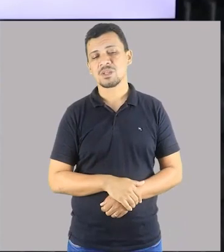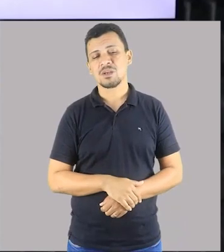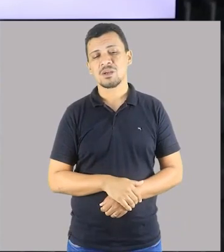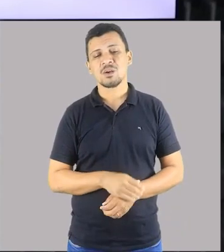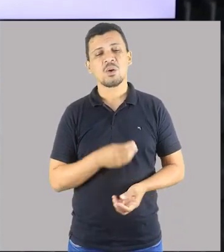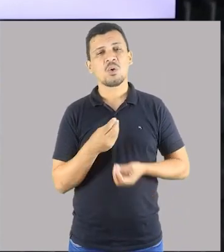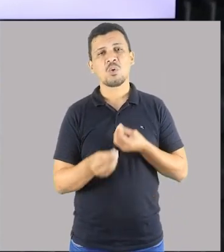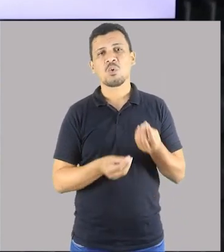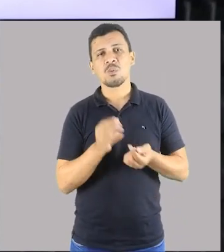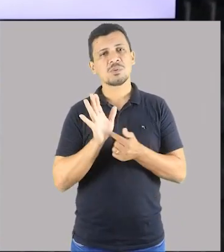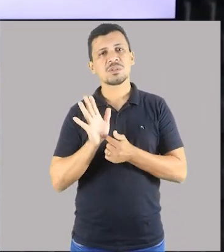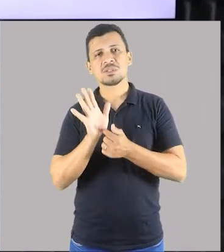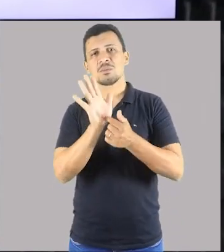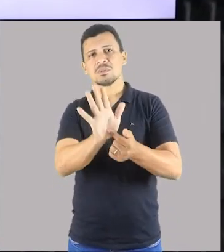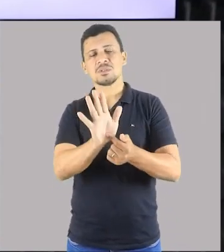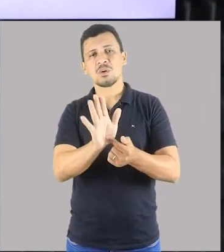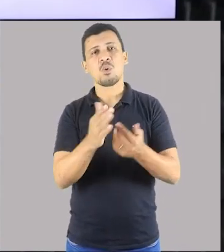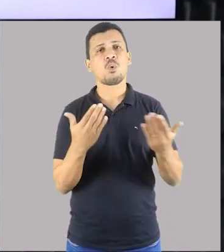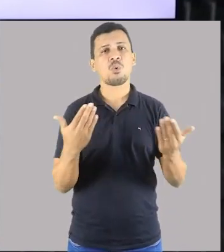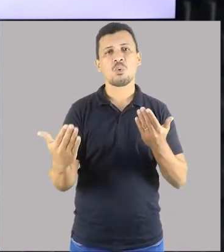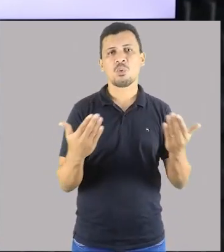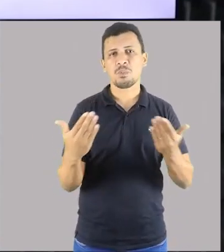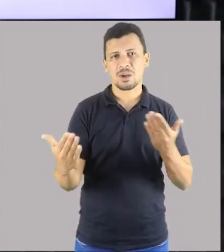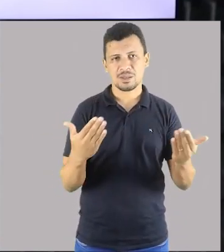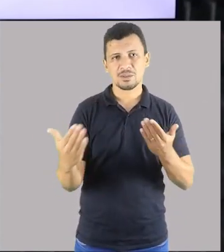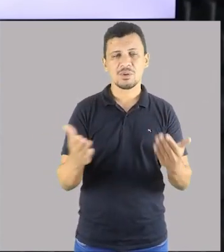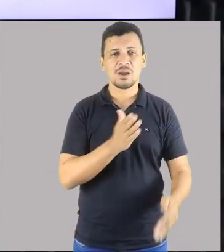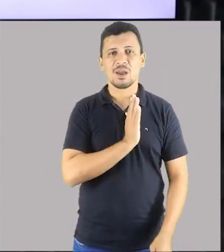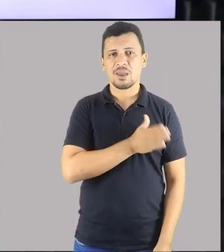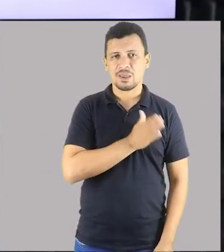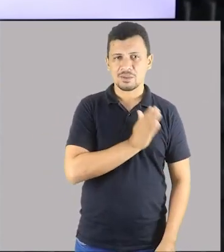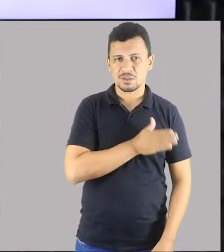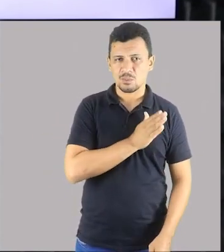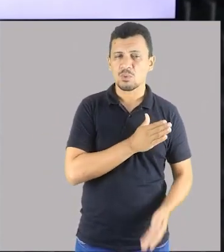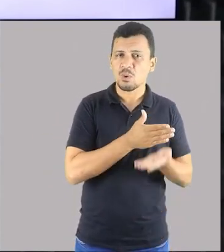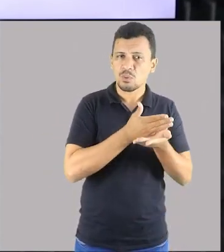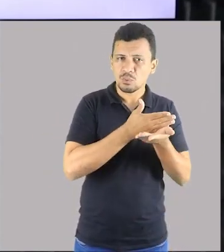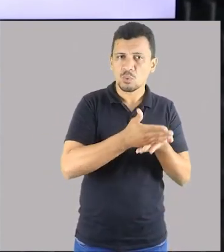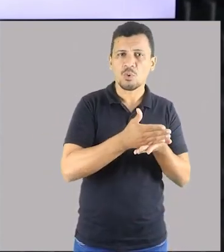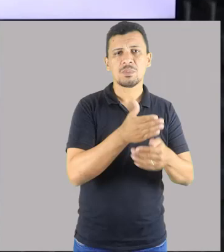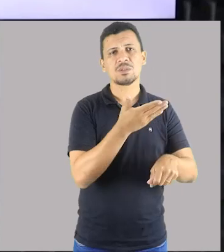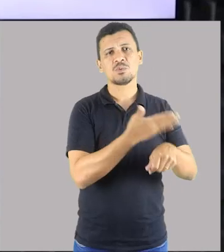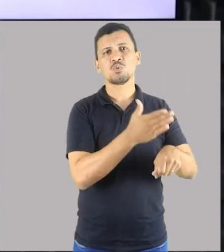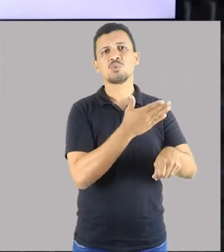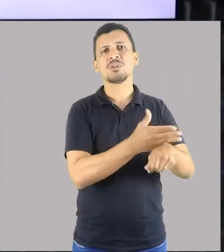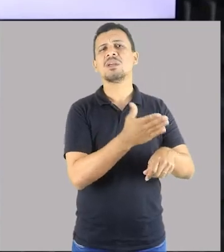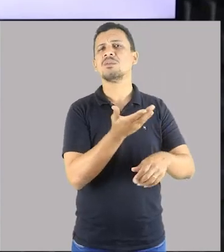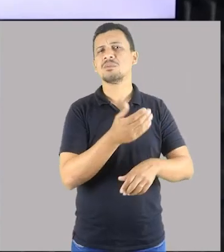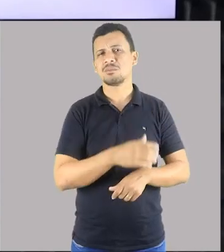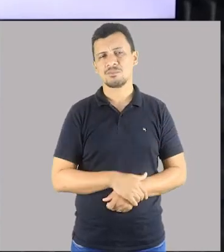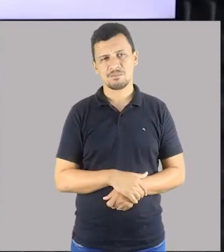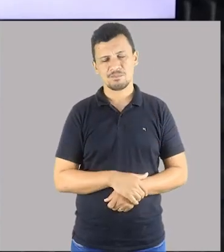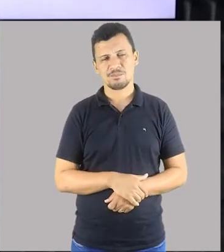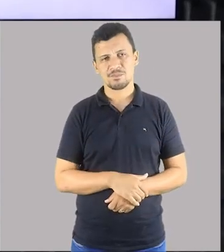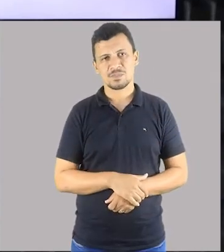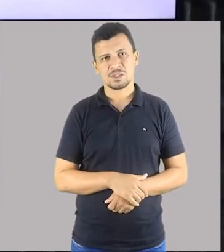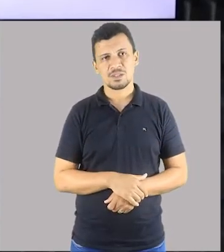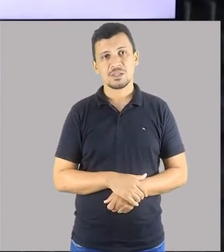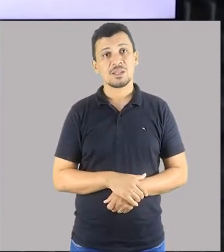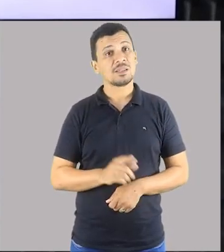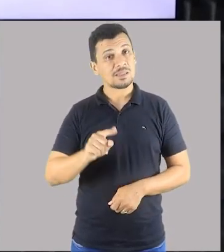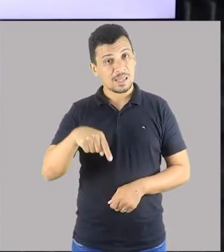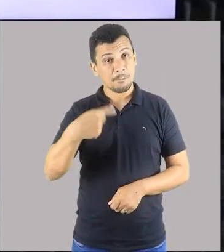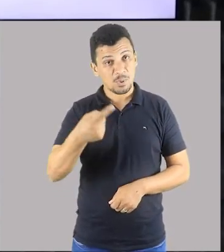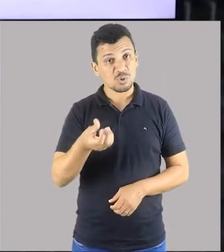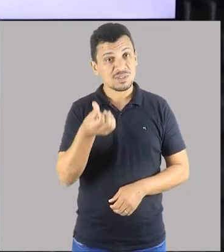como esta se apresentou em relação à frequência cardíaca basal aferida no início do treino, né? Ele está perguntando aqui, após